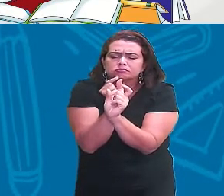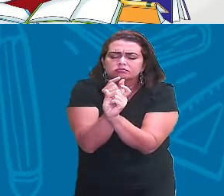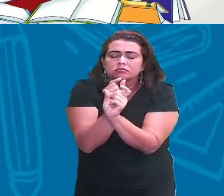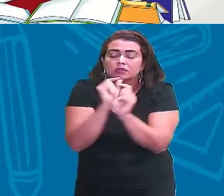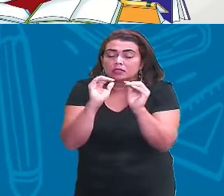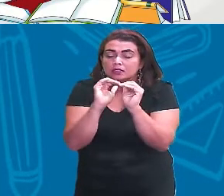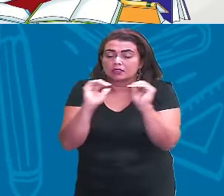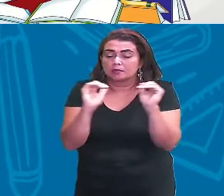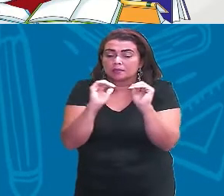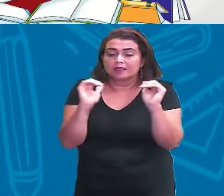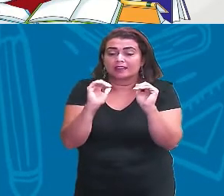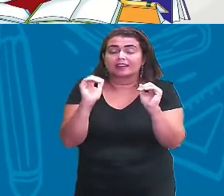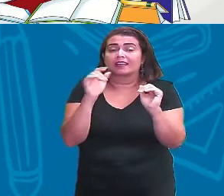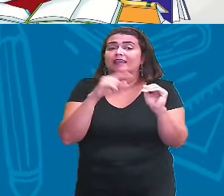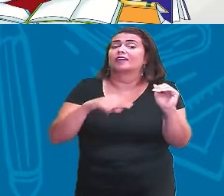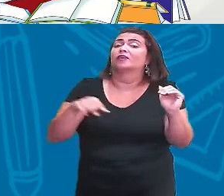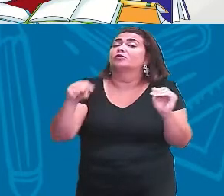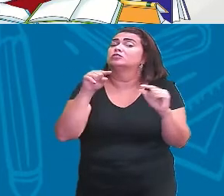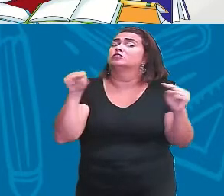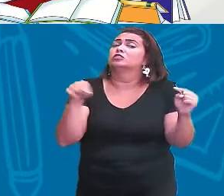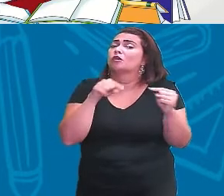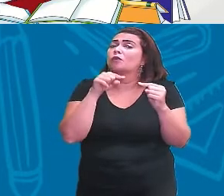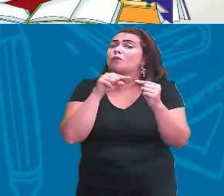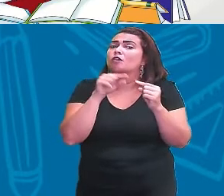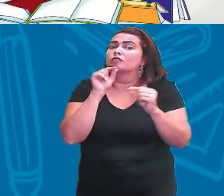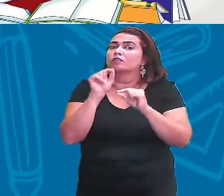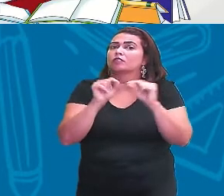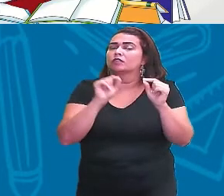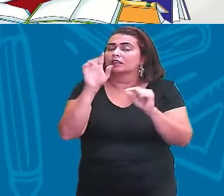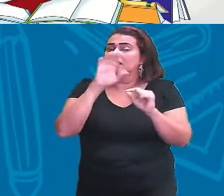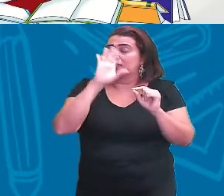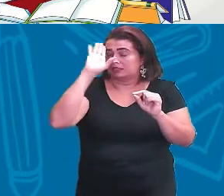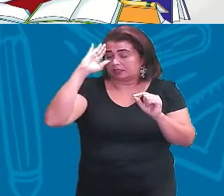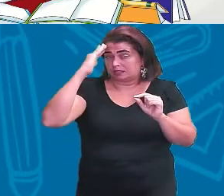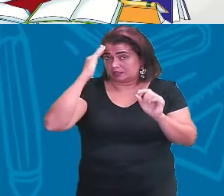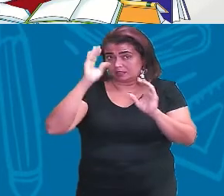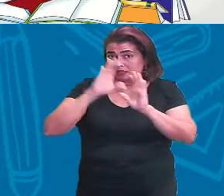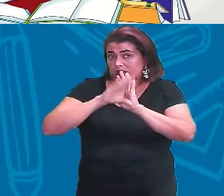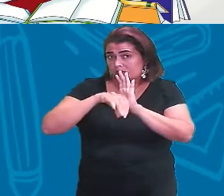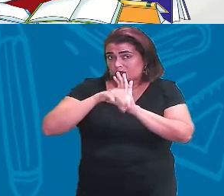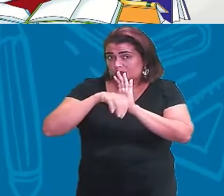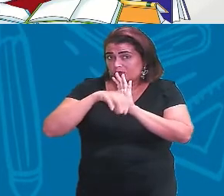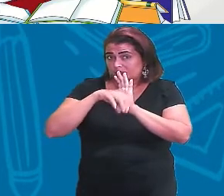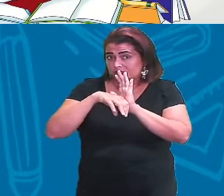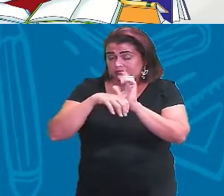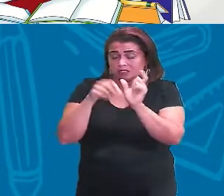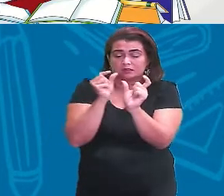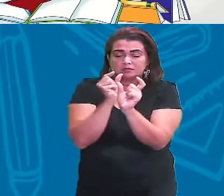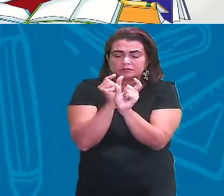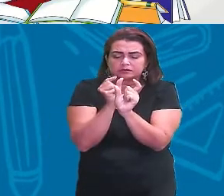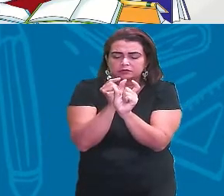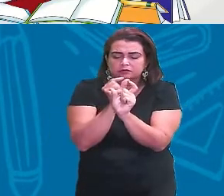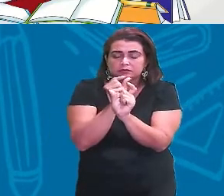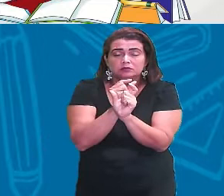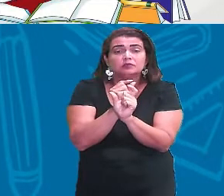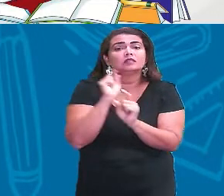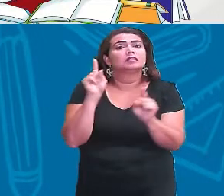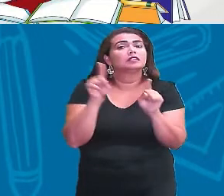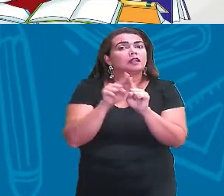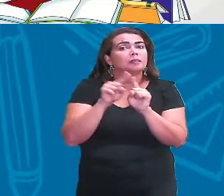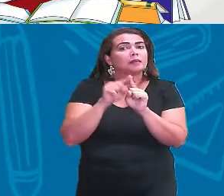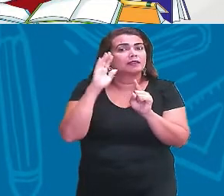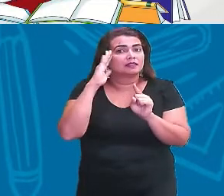o conceito de separação silábica, tá? E identificar a constituição das palavras e